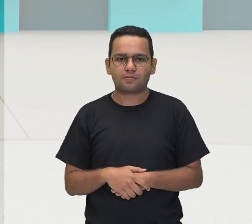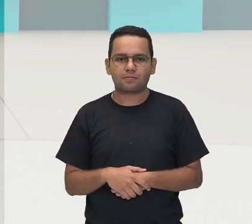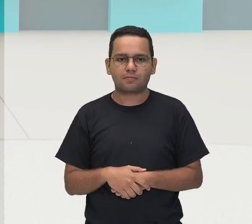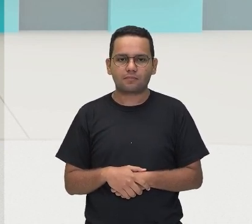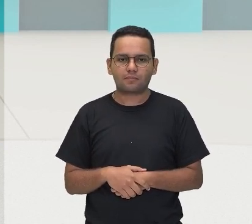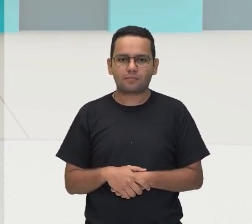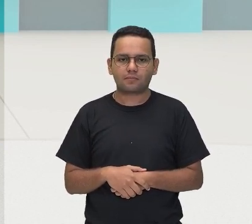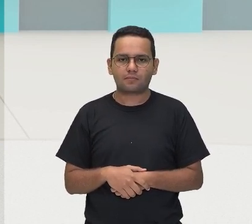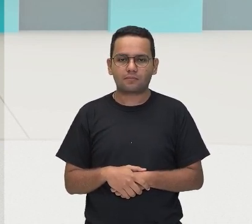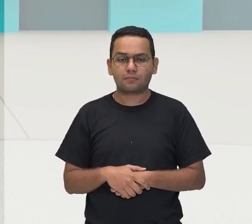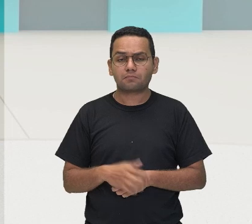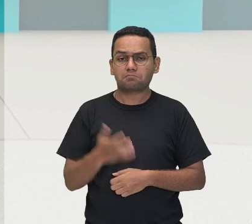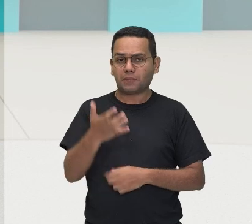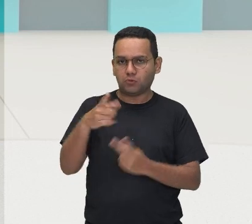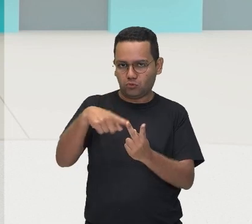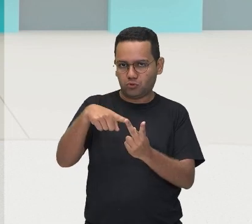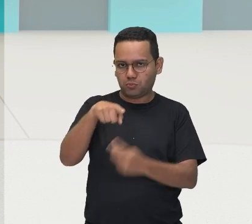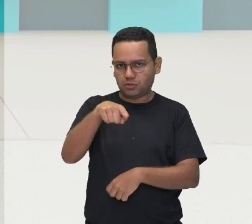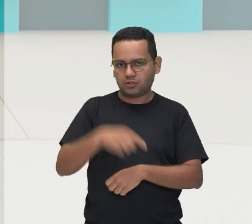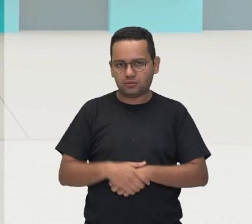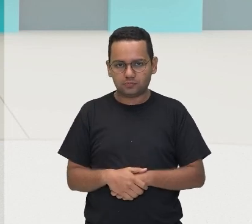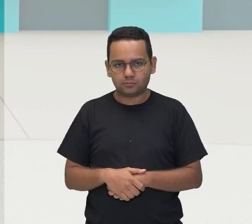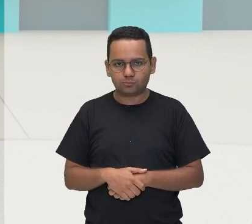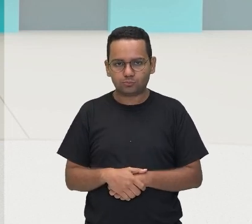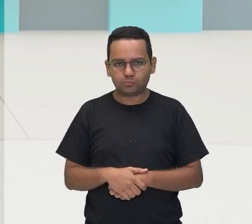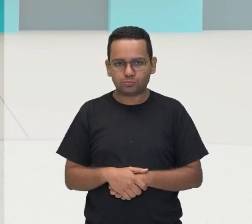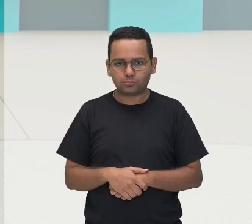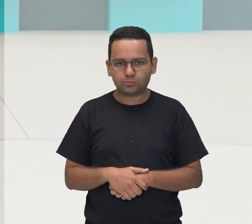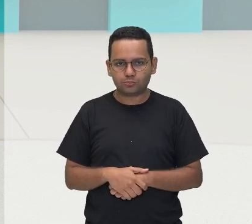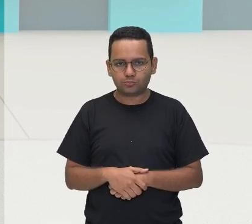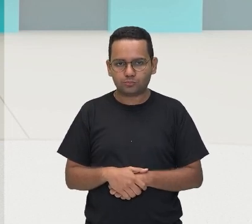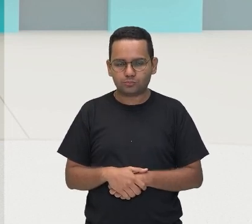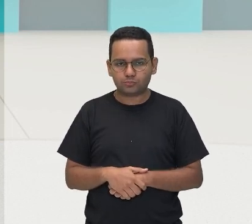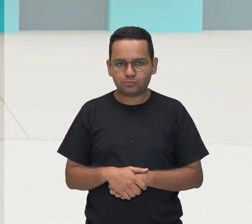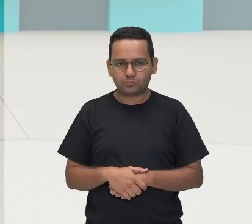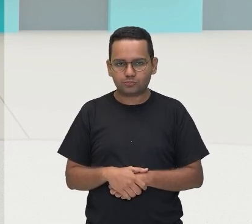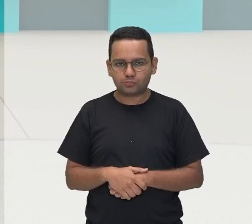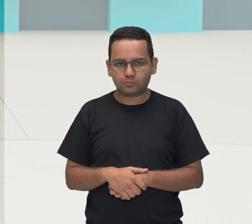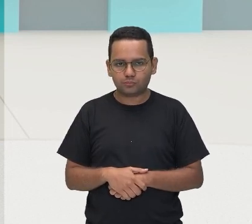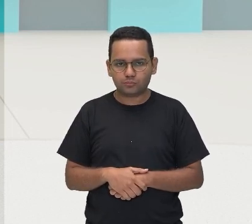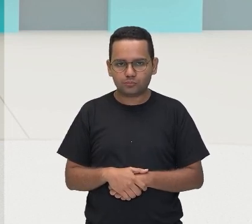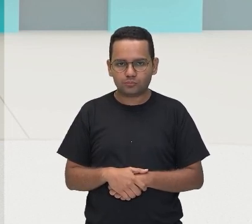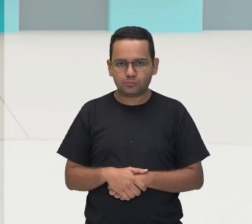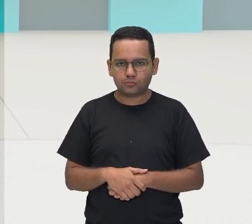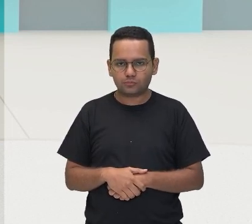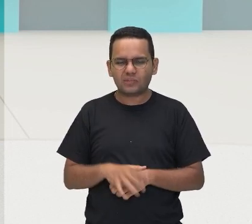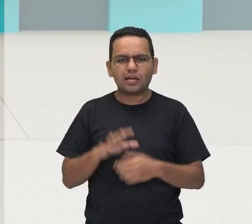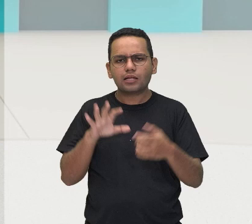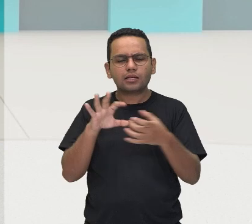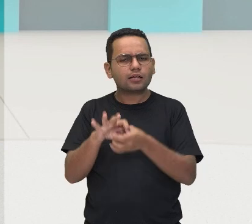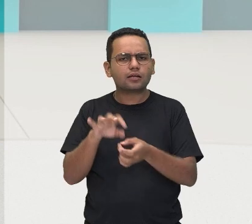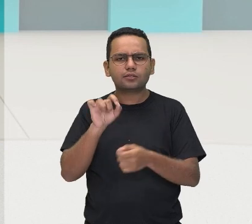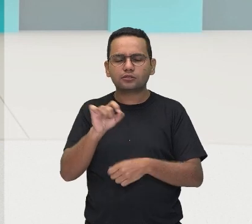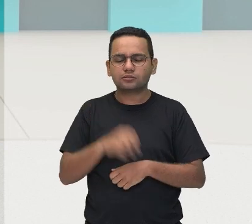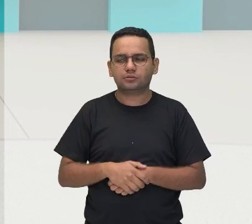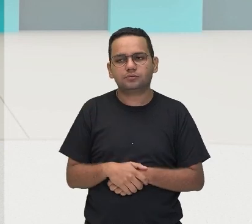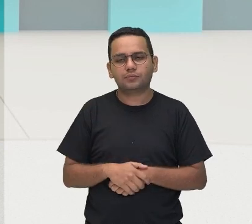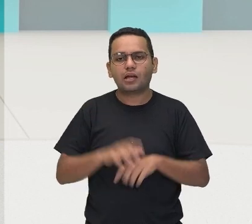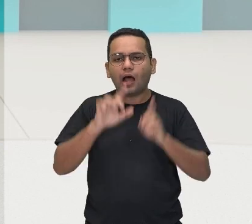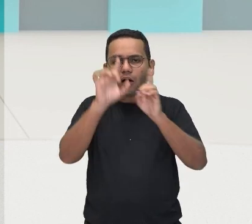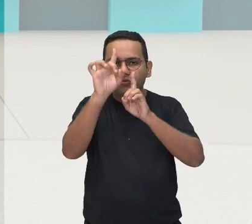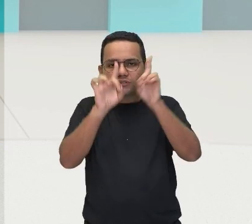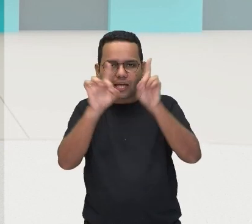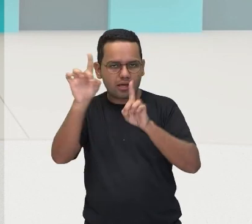o sumô, ele também tem uma ligação muito forte com as divindades daquela